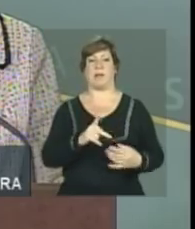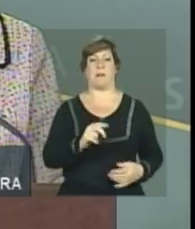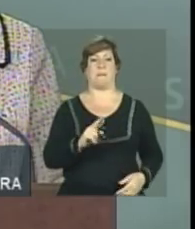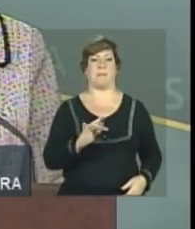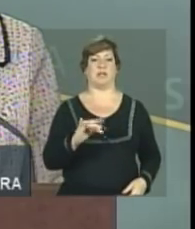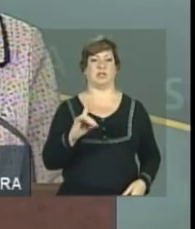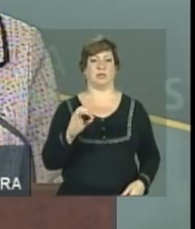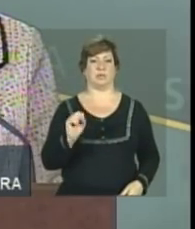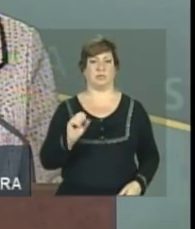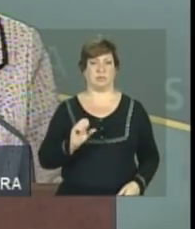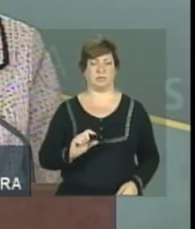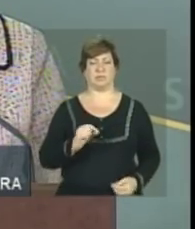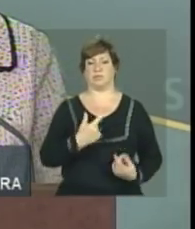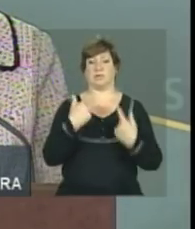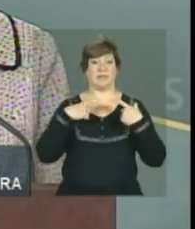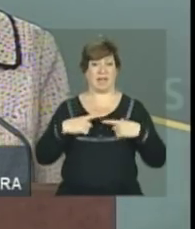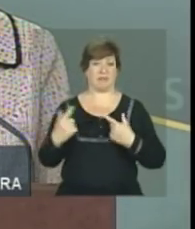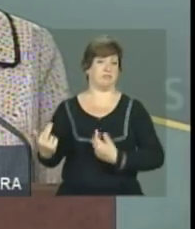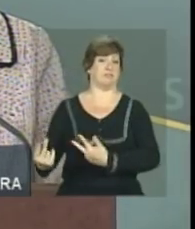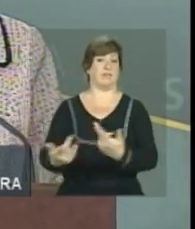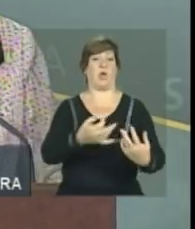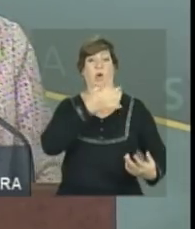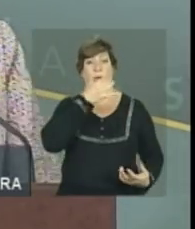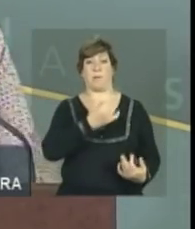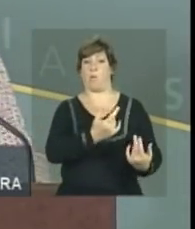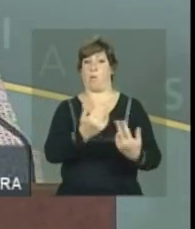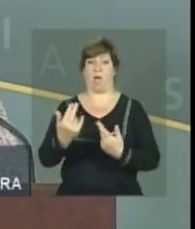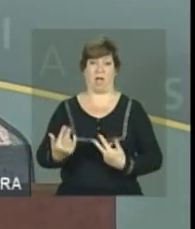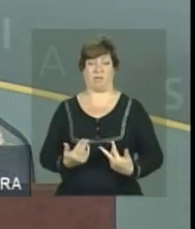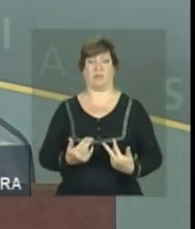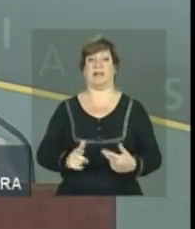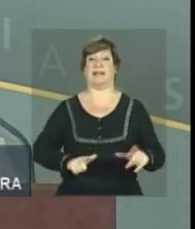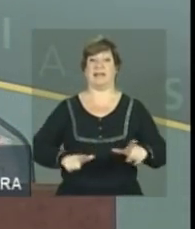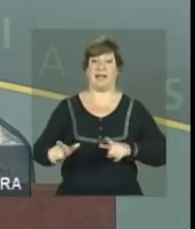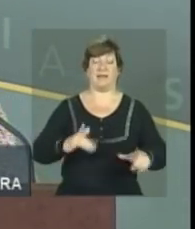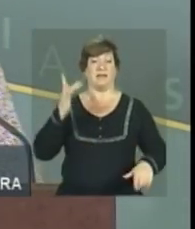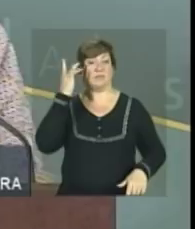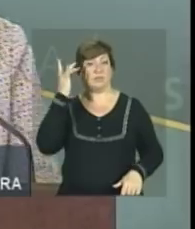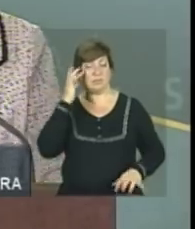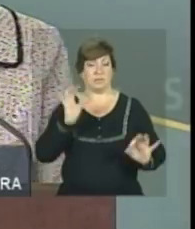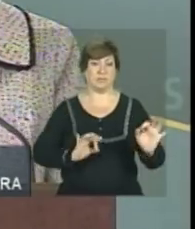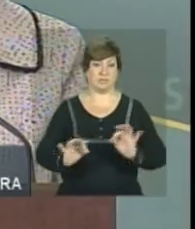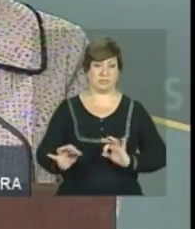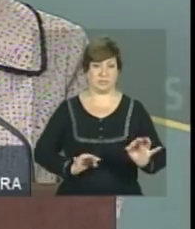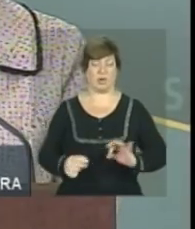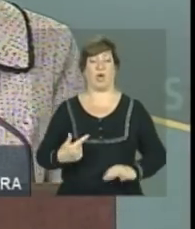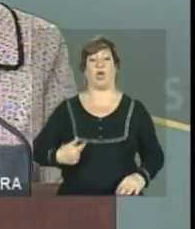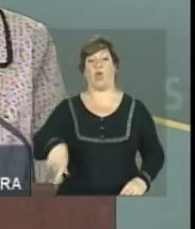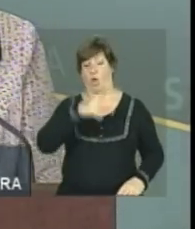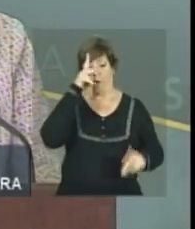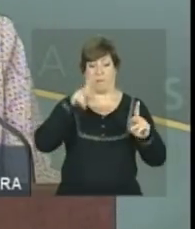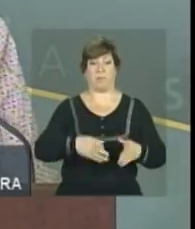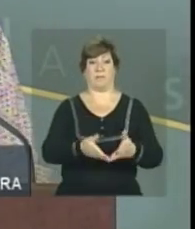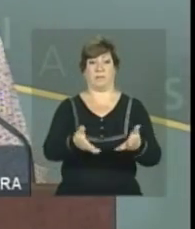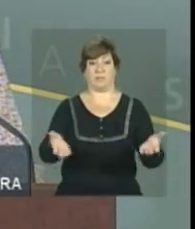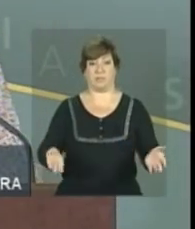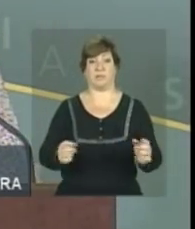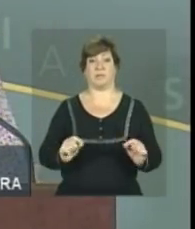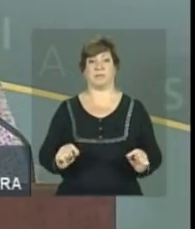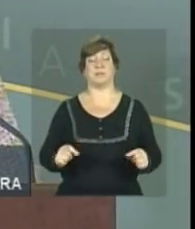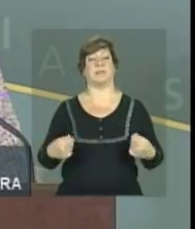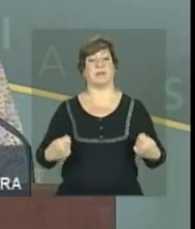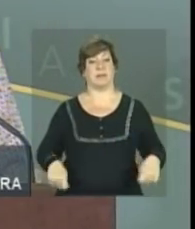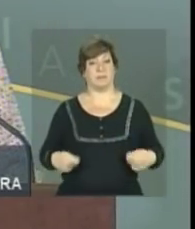unidos por visões comuns quanto às tarefas estratégicas que a nossa geração